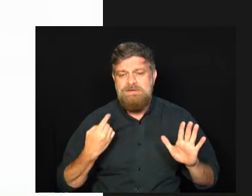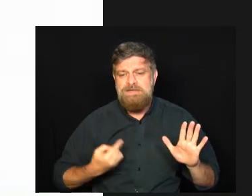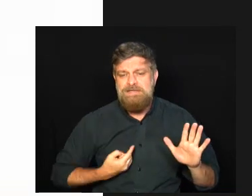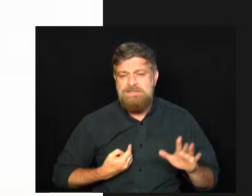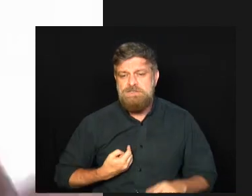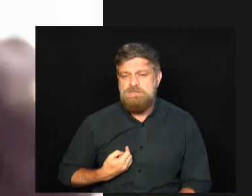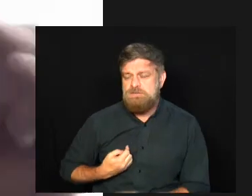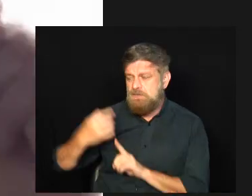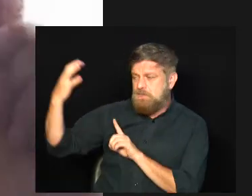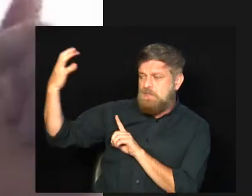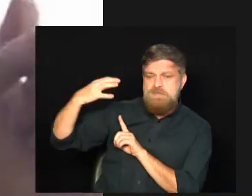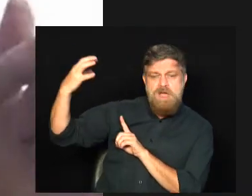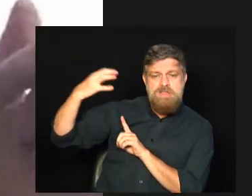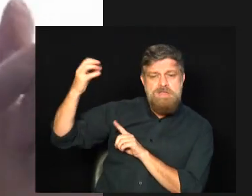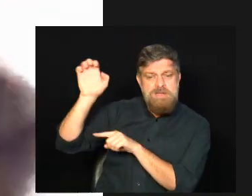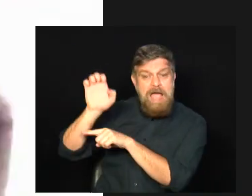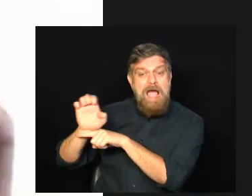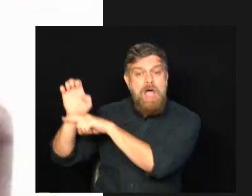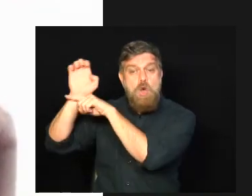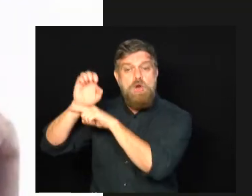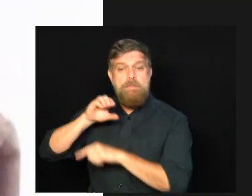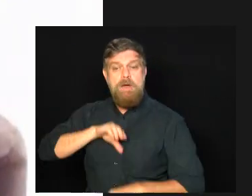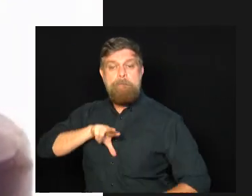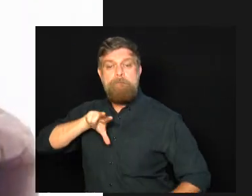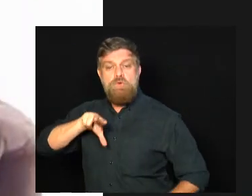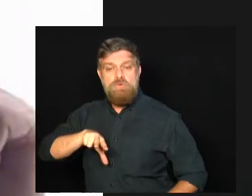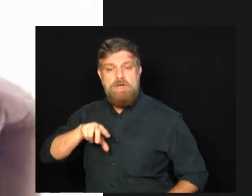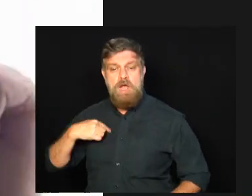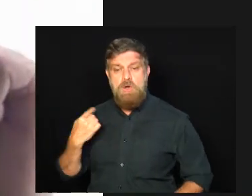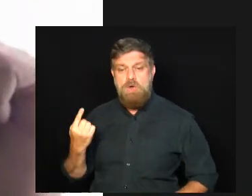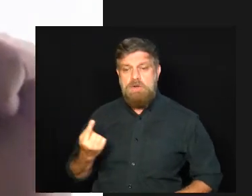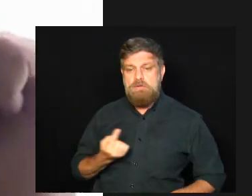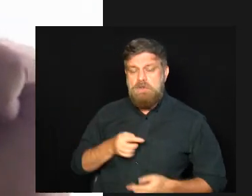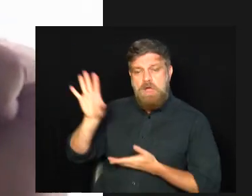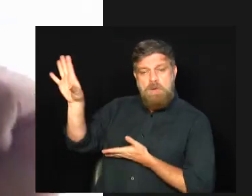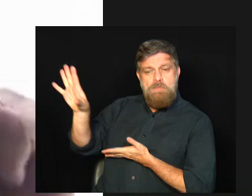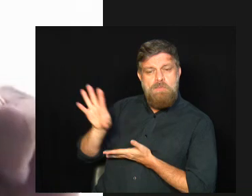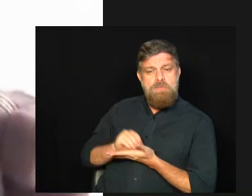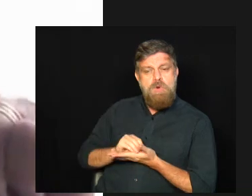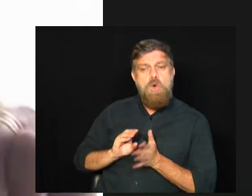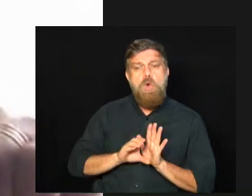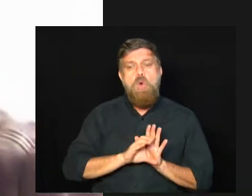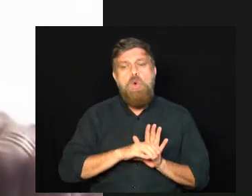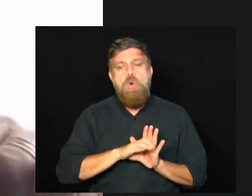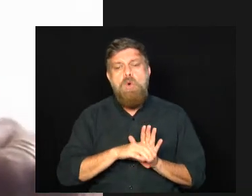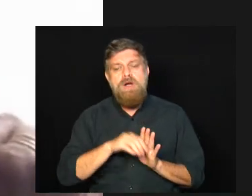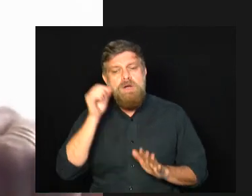Europa? Nós recebemos o conceito de patrimônio cultural que